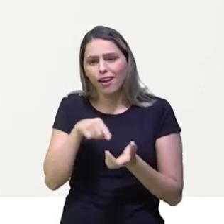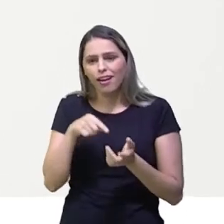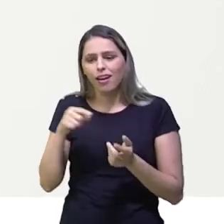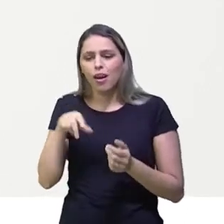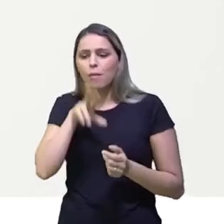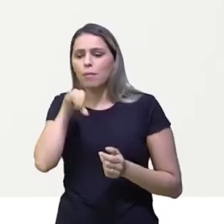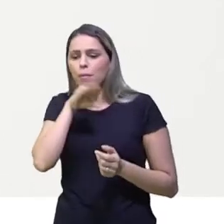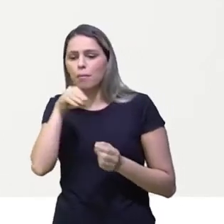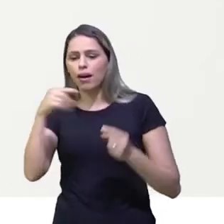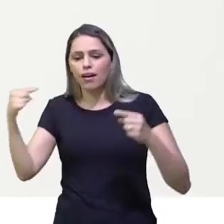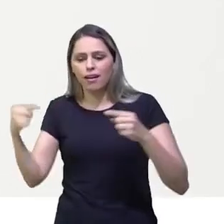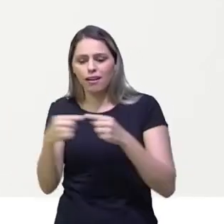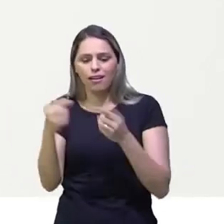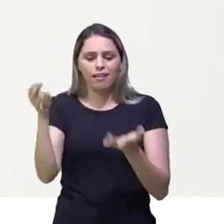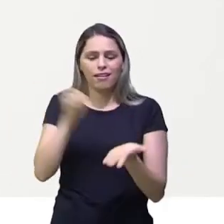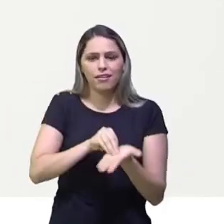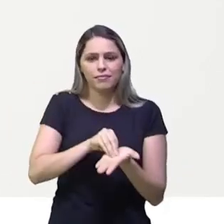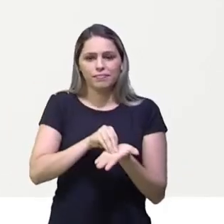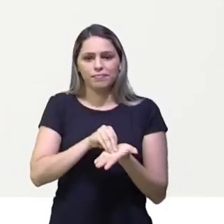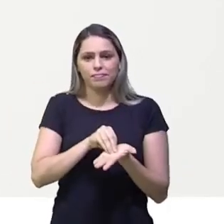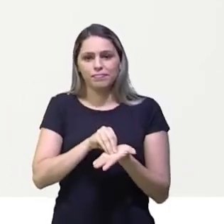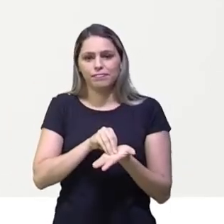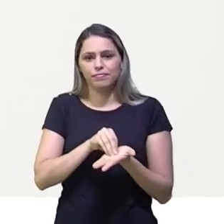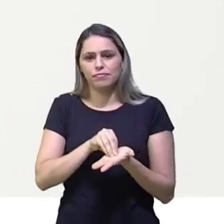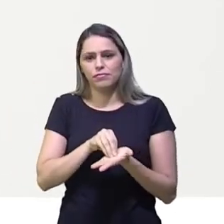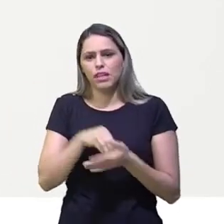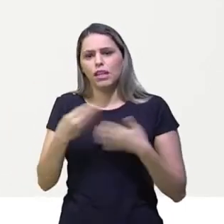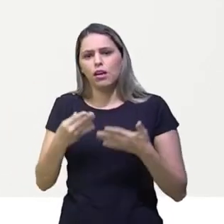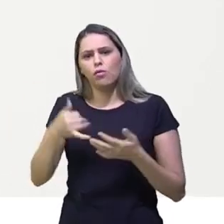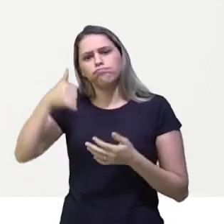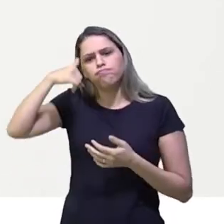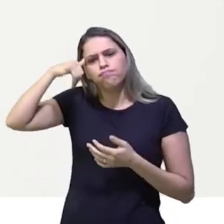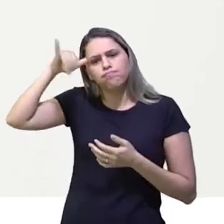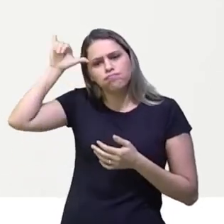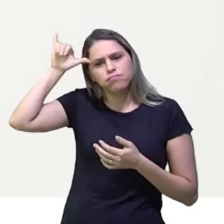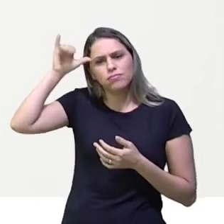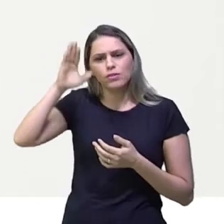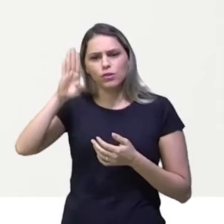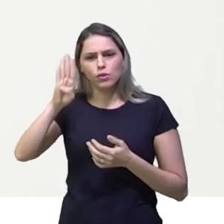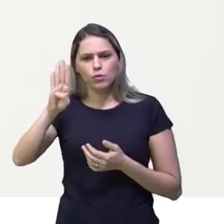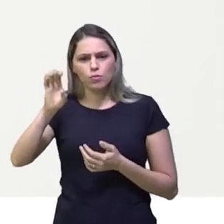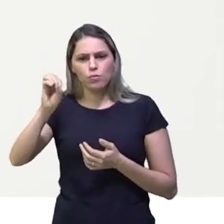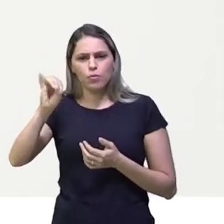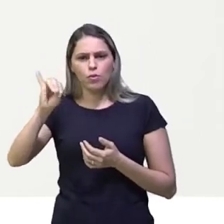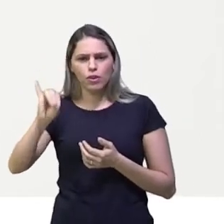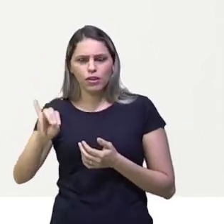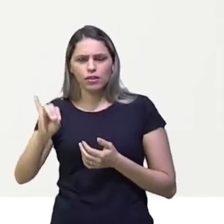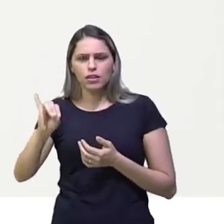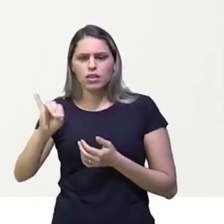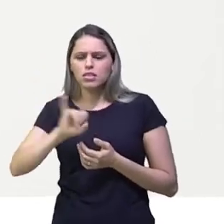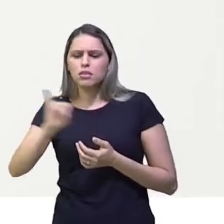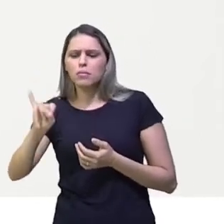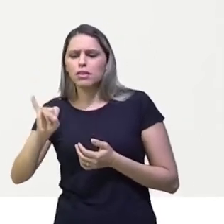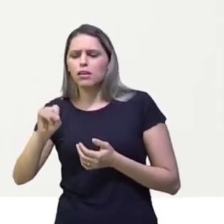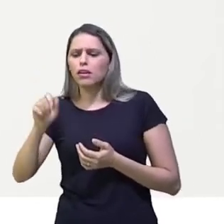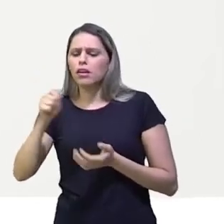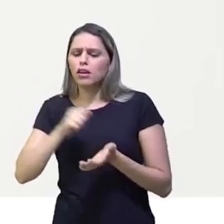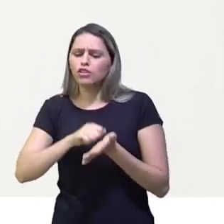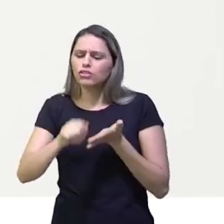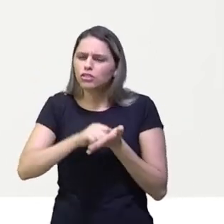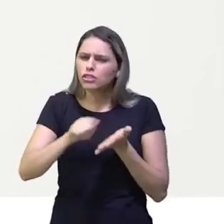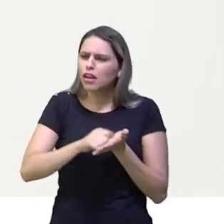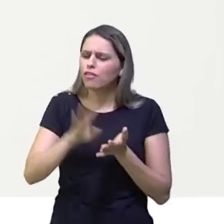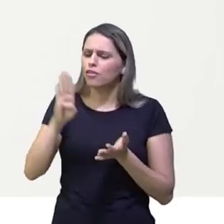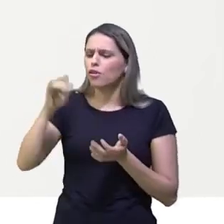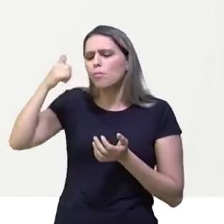Boi. Olha aí, ó. Boi. Começa com qual letra? B. E se eu pedir para você escrever boi, você vai escrever